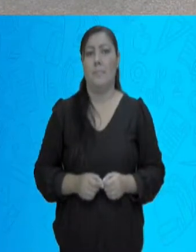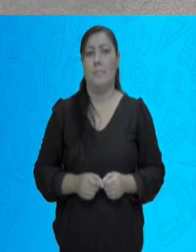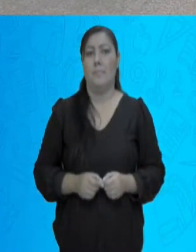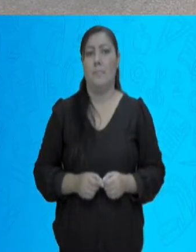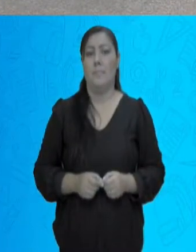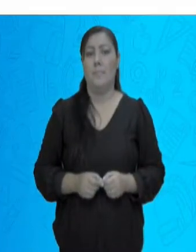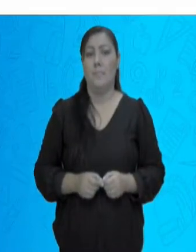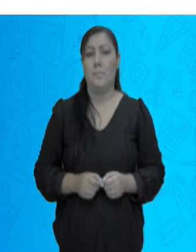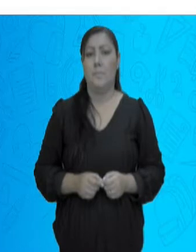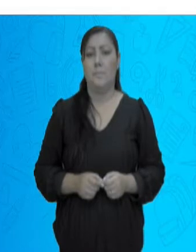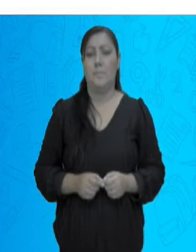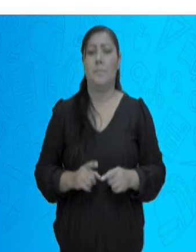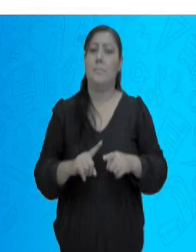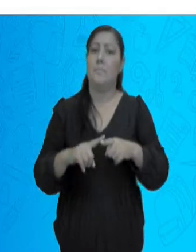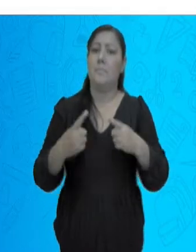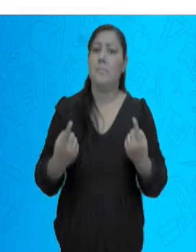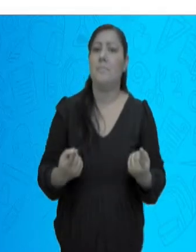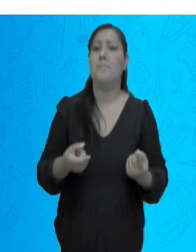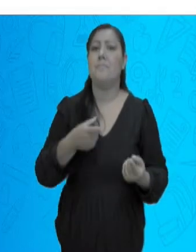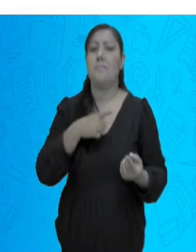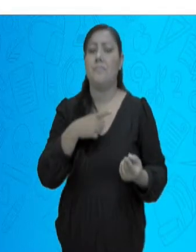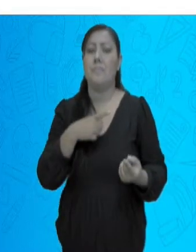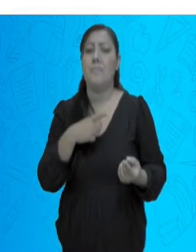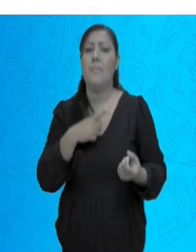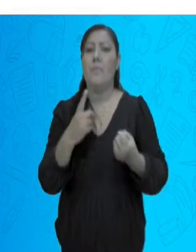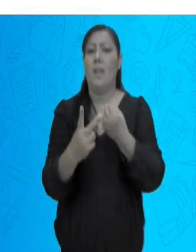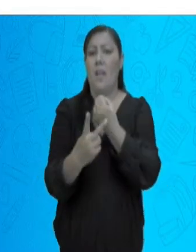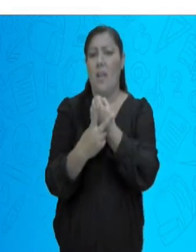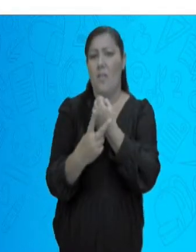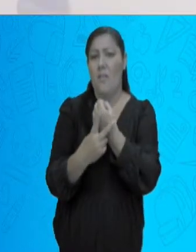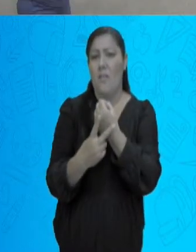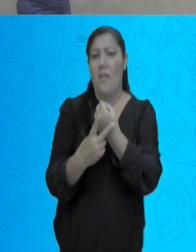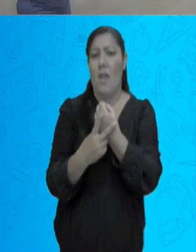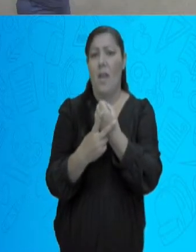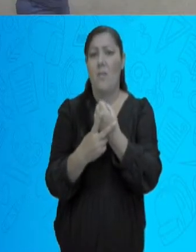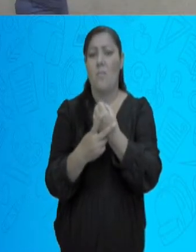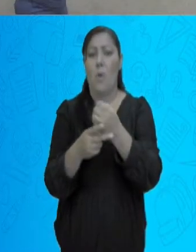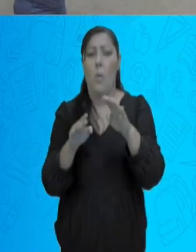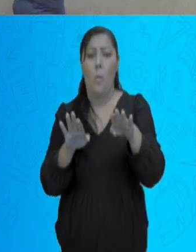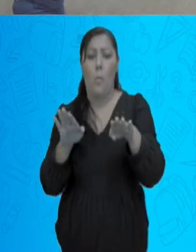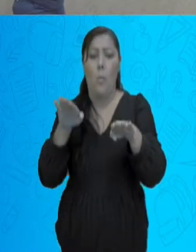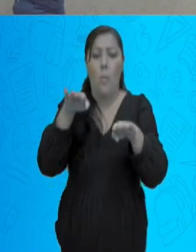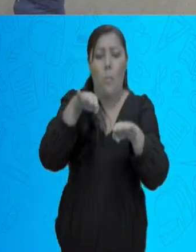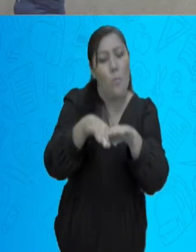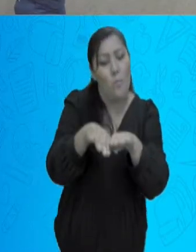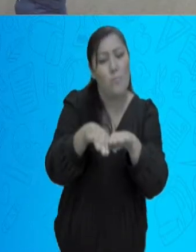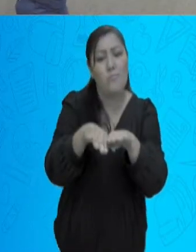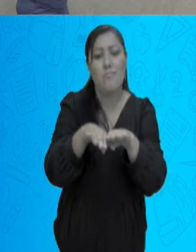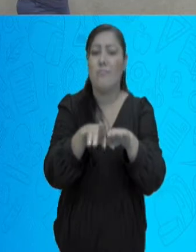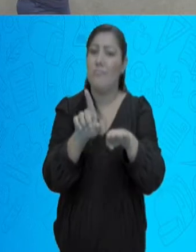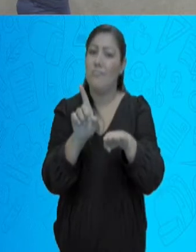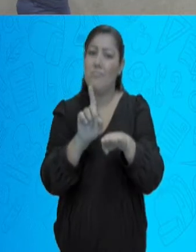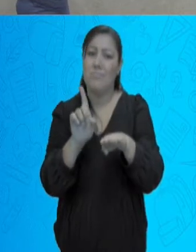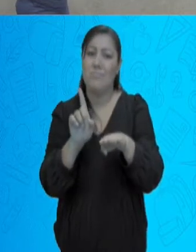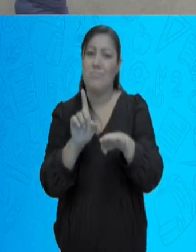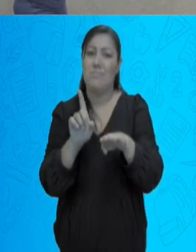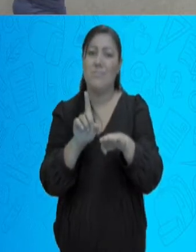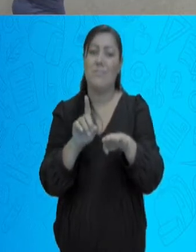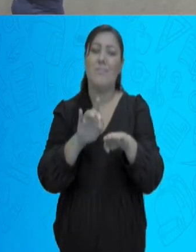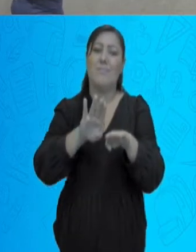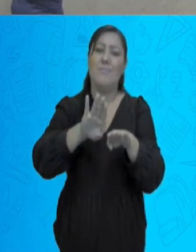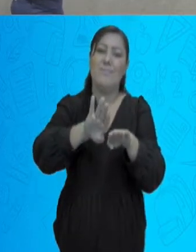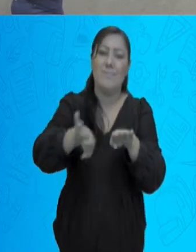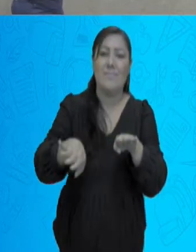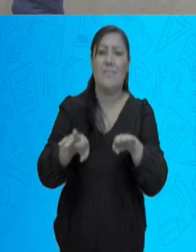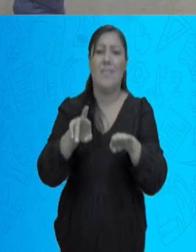Existem, contudo, verbos que não se encaixam. Tudo aquilo, então, que nós já falamos. Os verbos que não